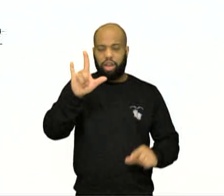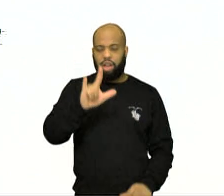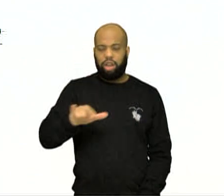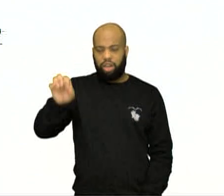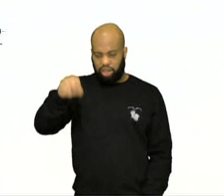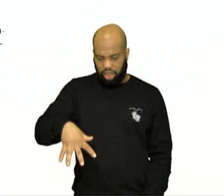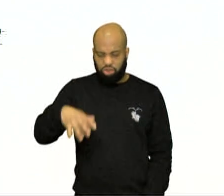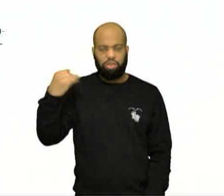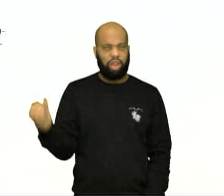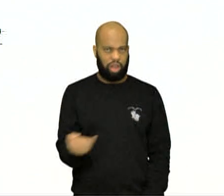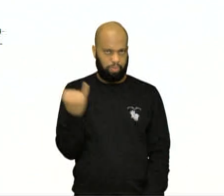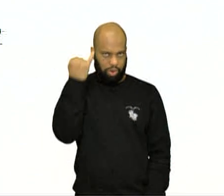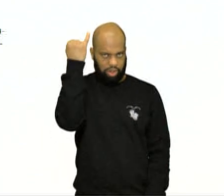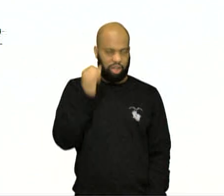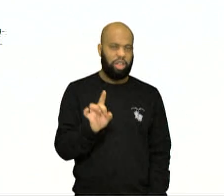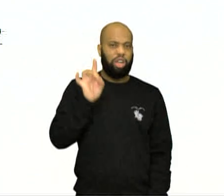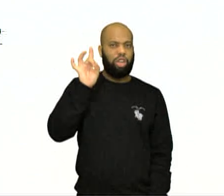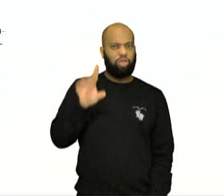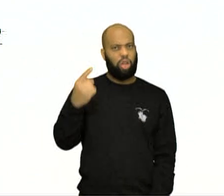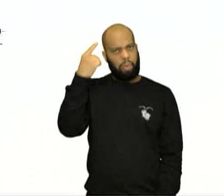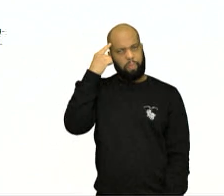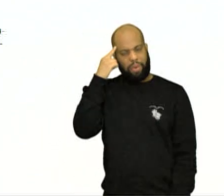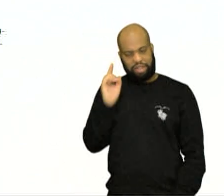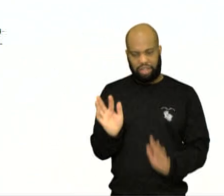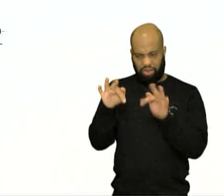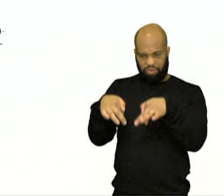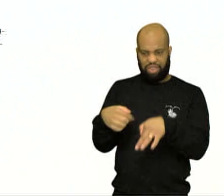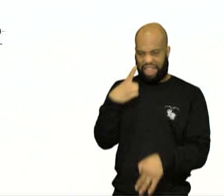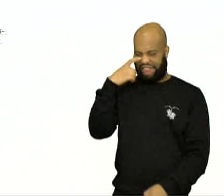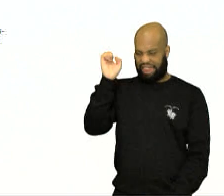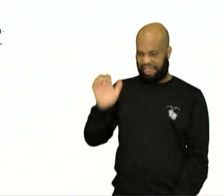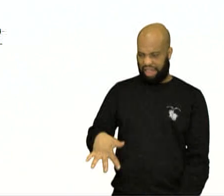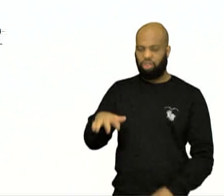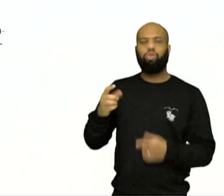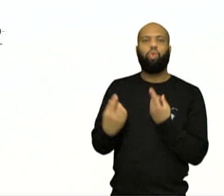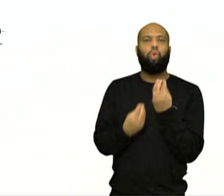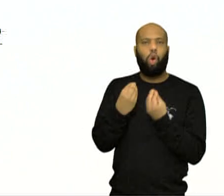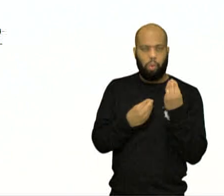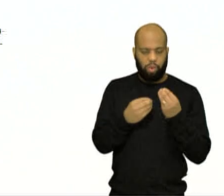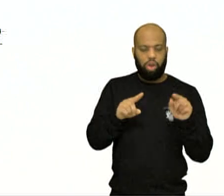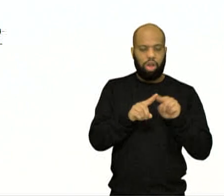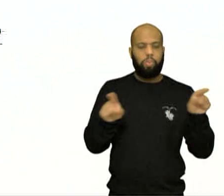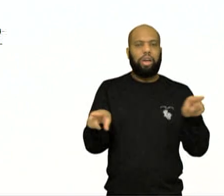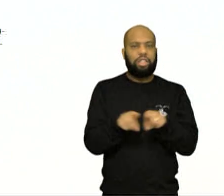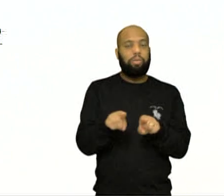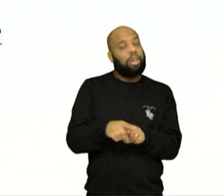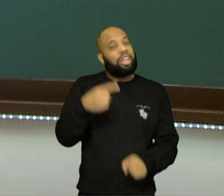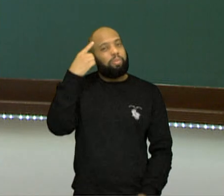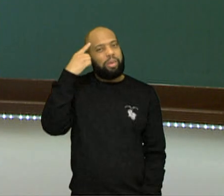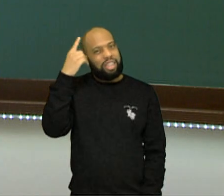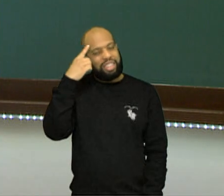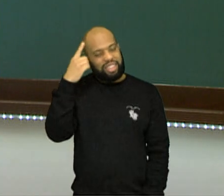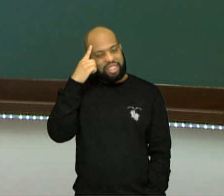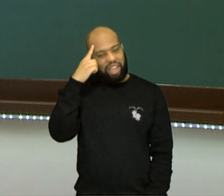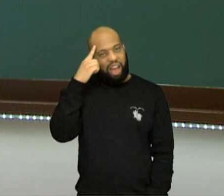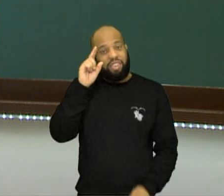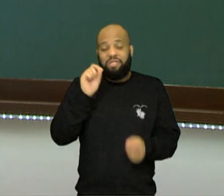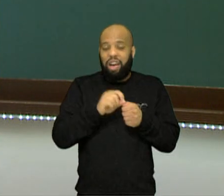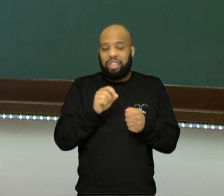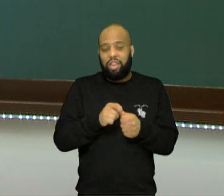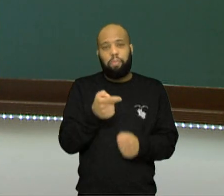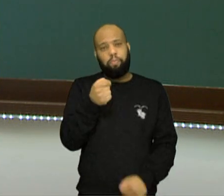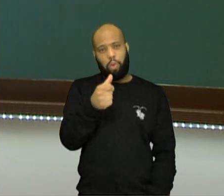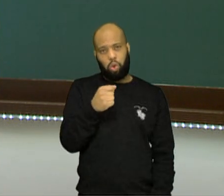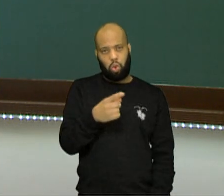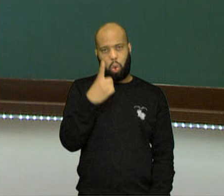importante. Não só pensar lá no final como vai ser descartado, mas pensar em produzir menos lixo. É um fator bem